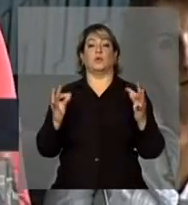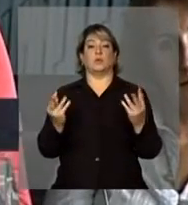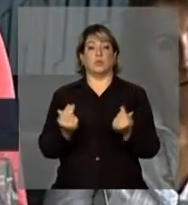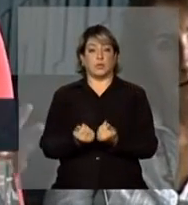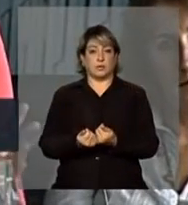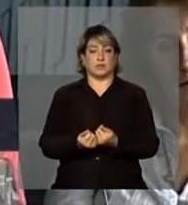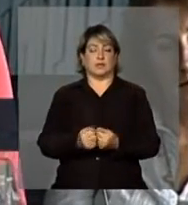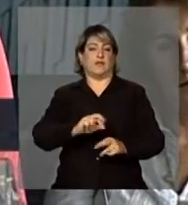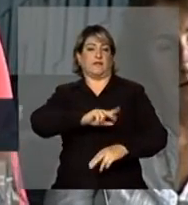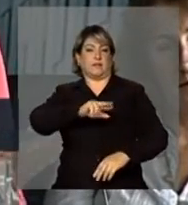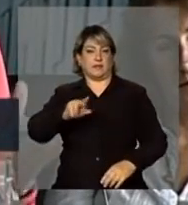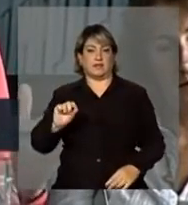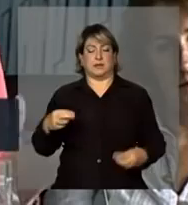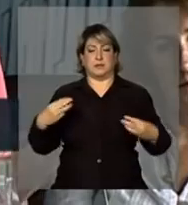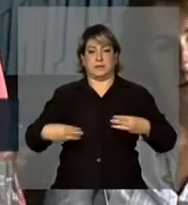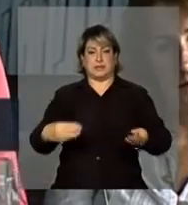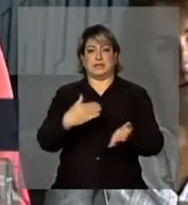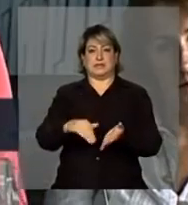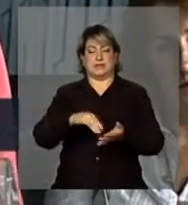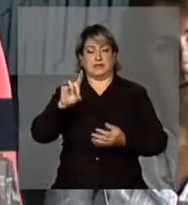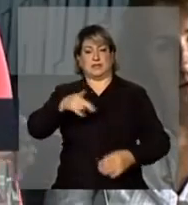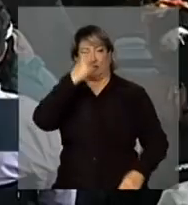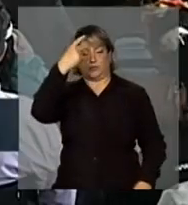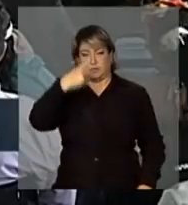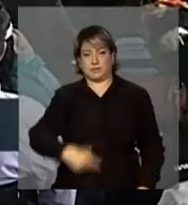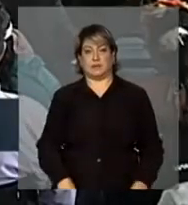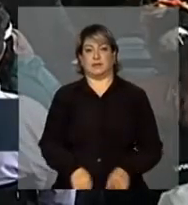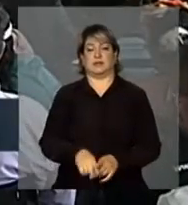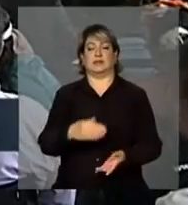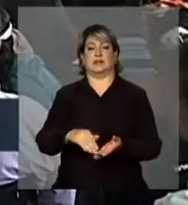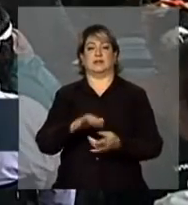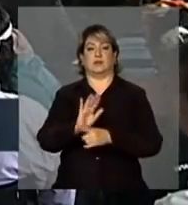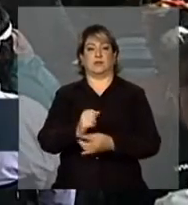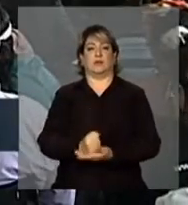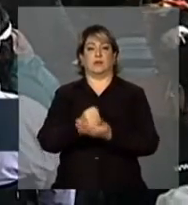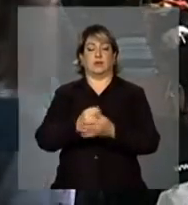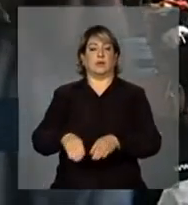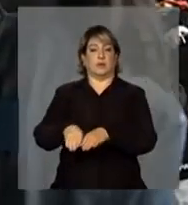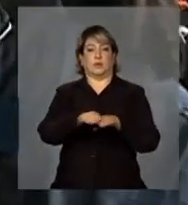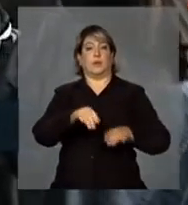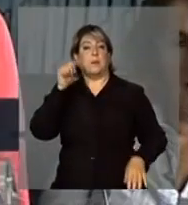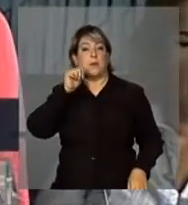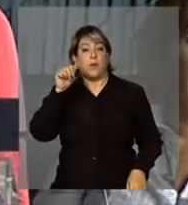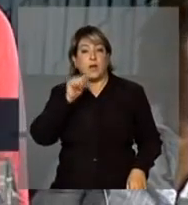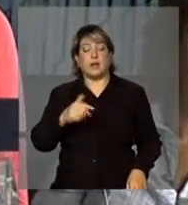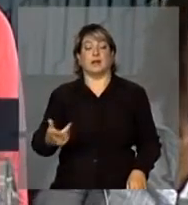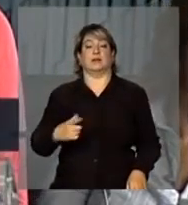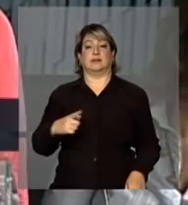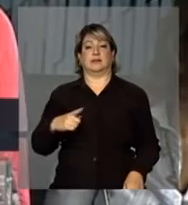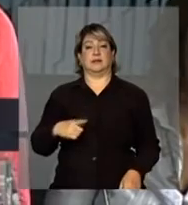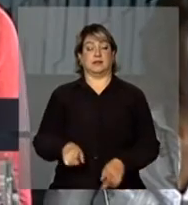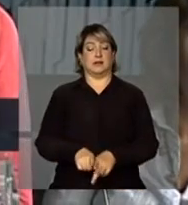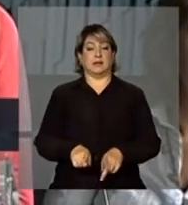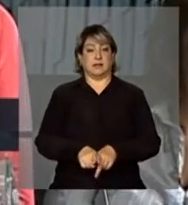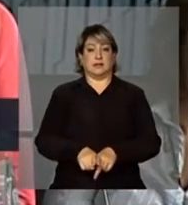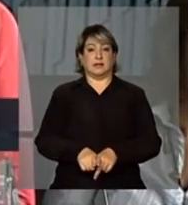os diferentes ministérios, Secretaria de Direitos Humanos, Secretaria de Promoção dos Direitos das Mulheres,